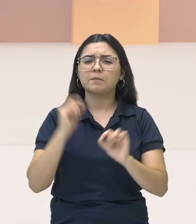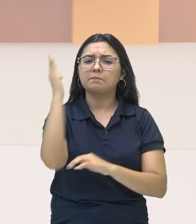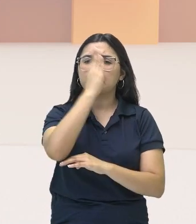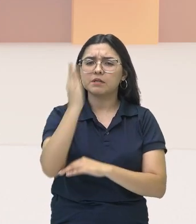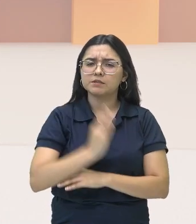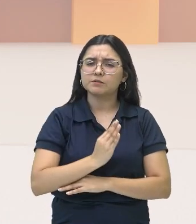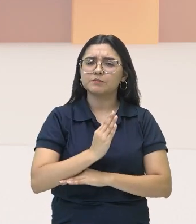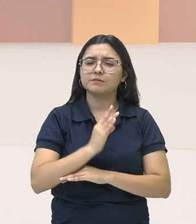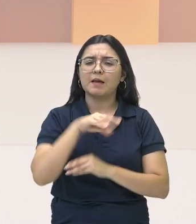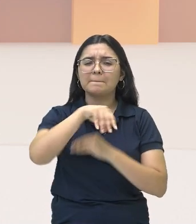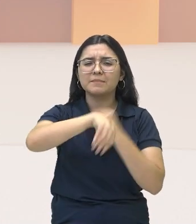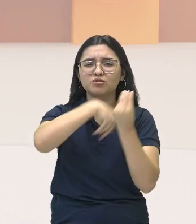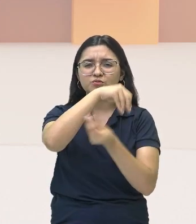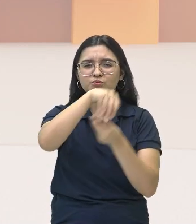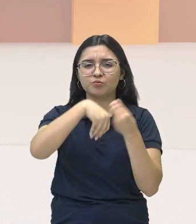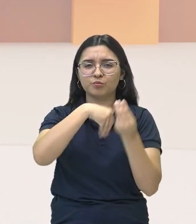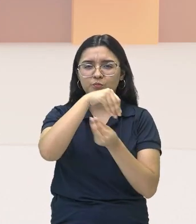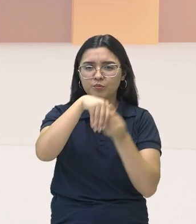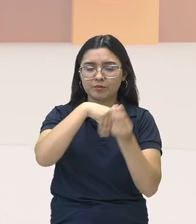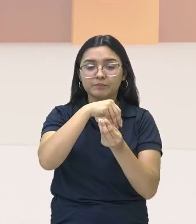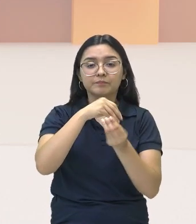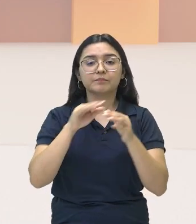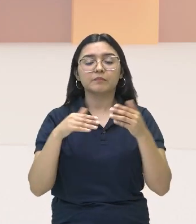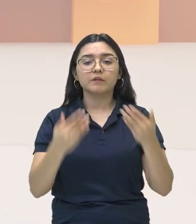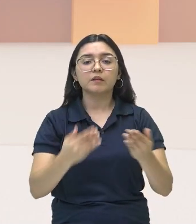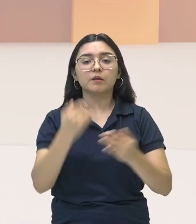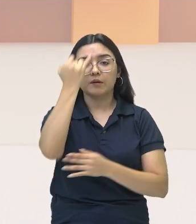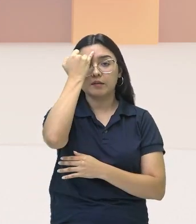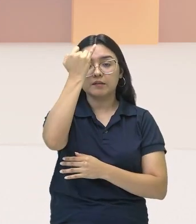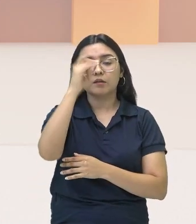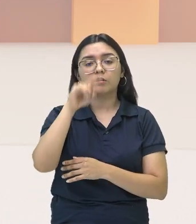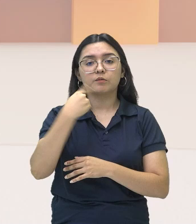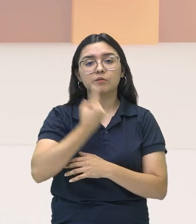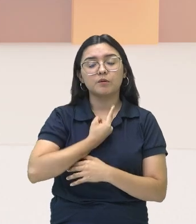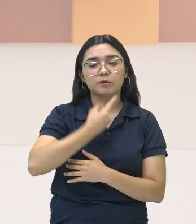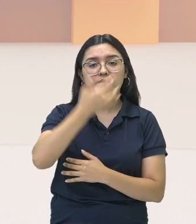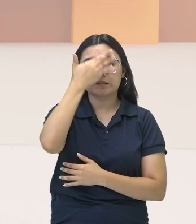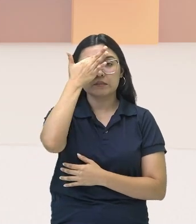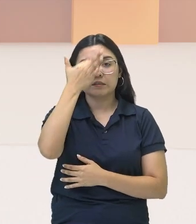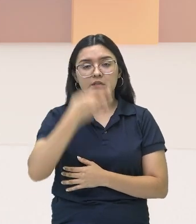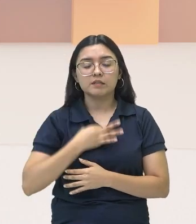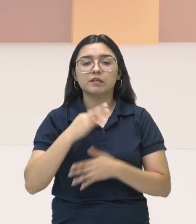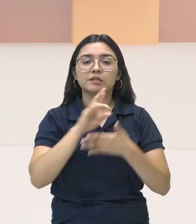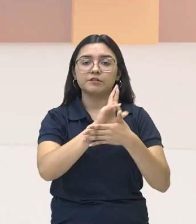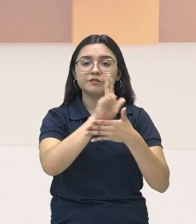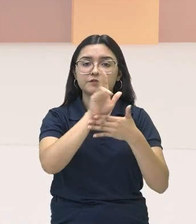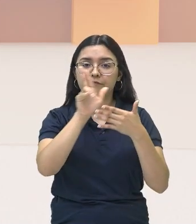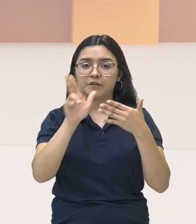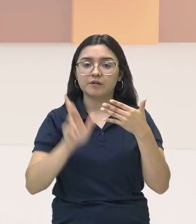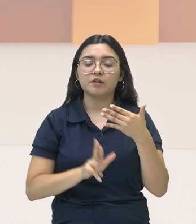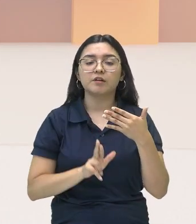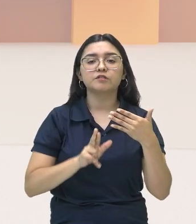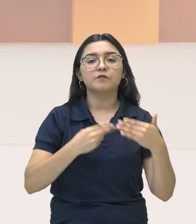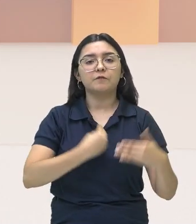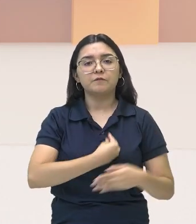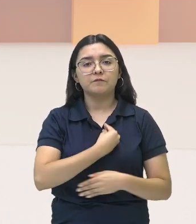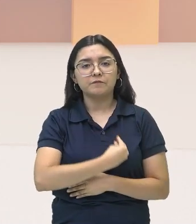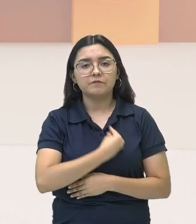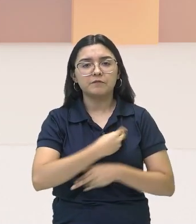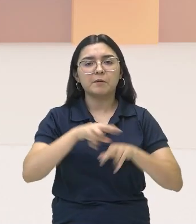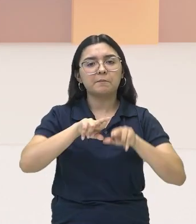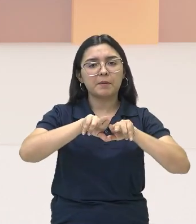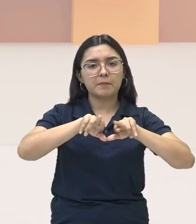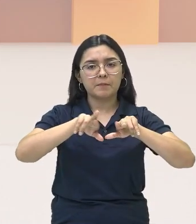toda que é o Brasil. Então a ideia é essa, compreender essas diferentes realidades, essas